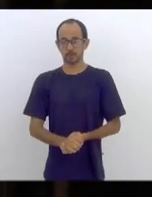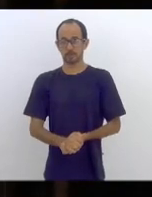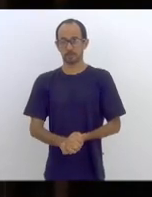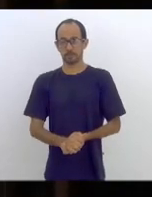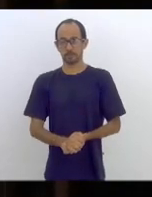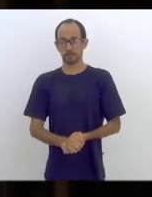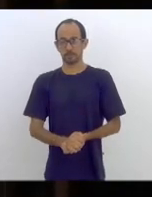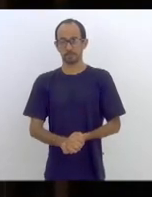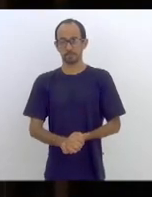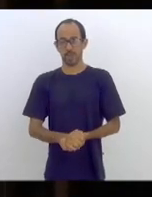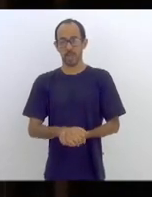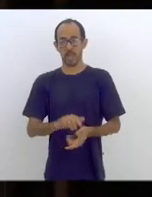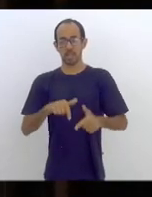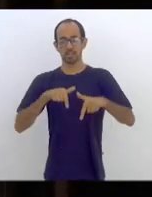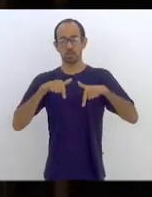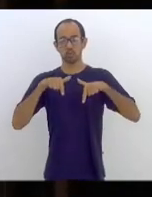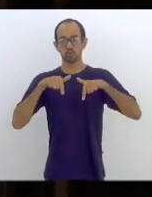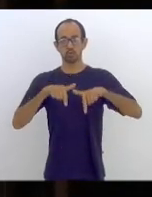Esse é um diploma